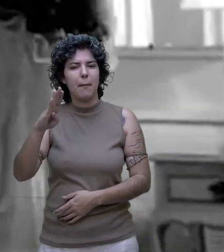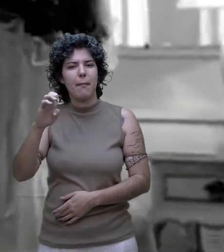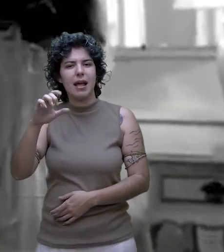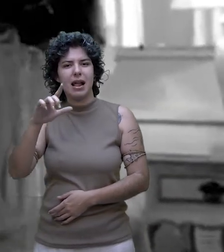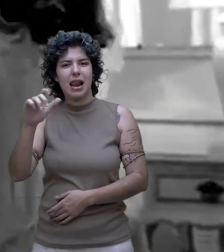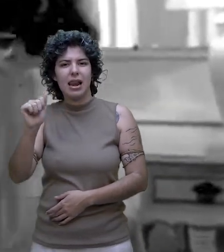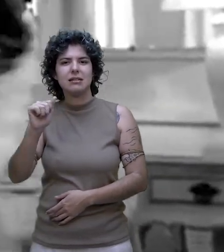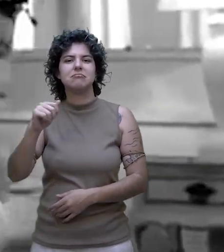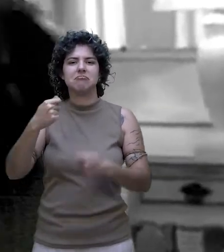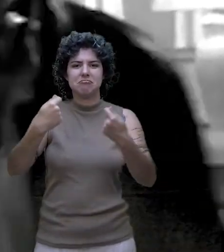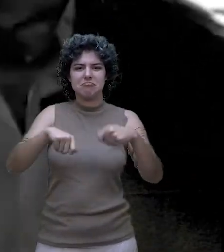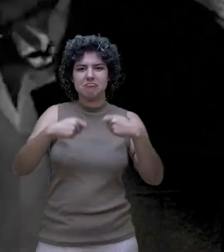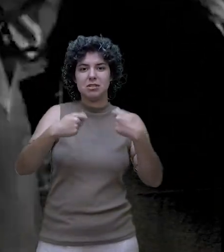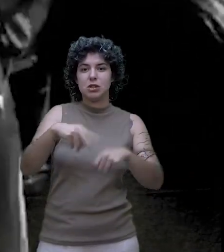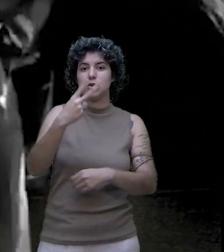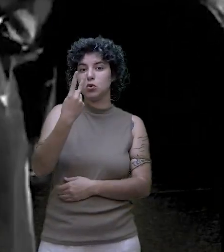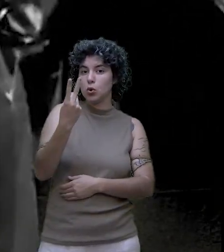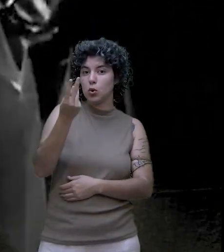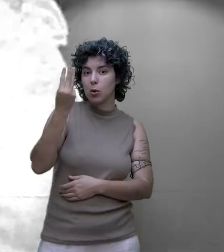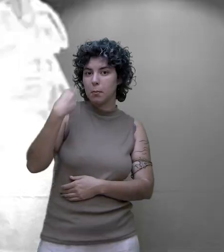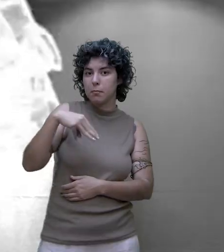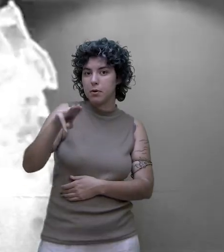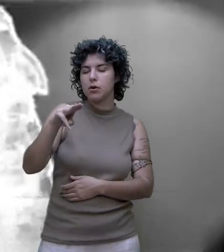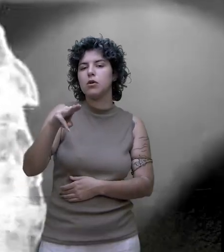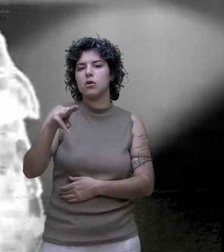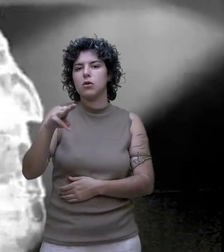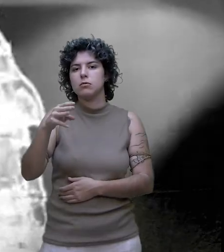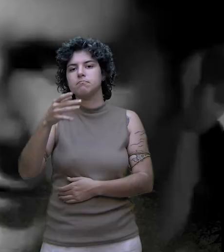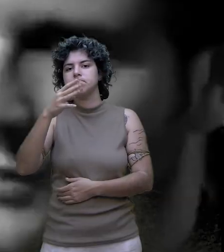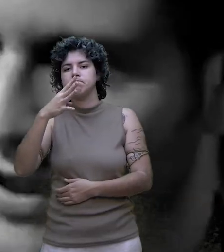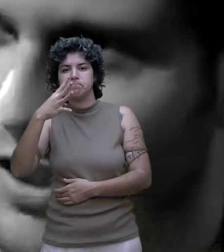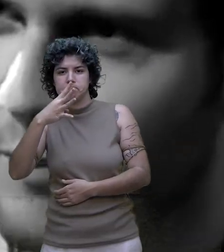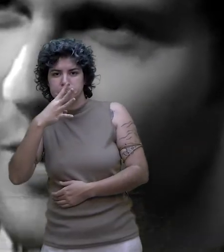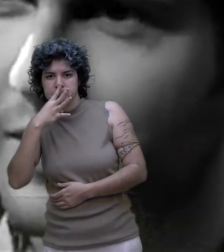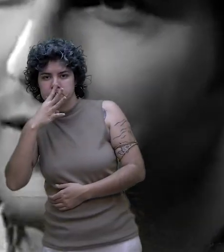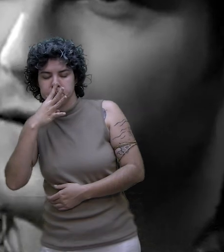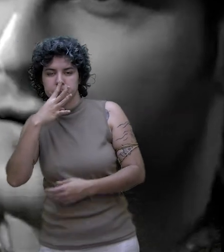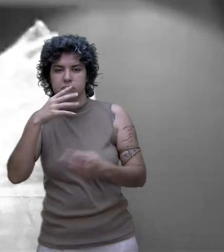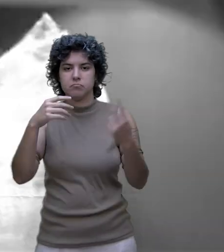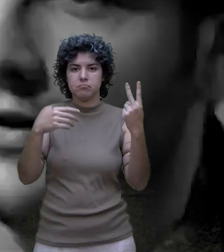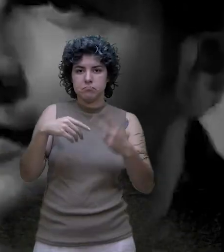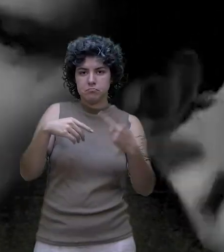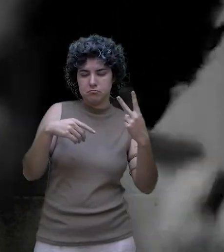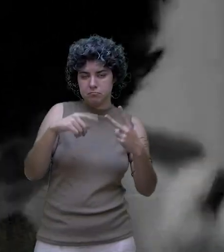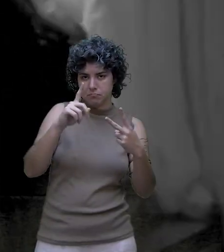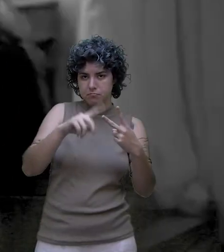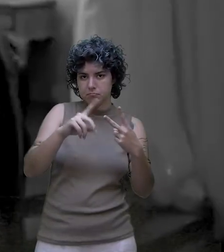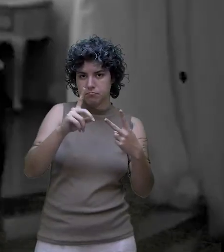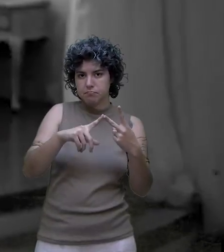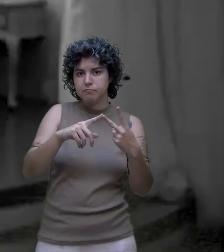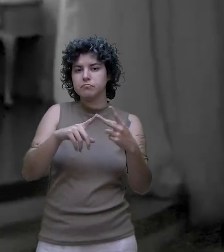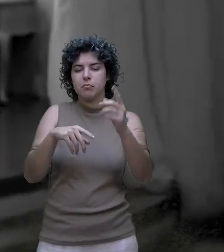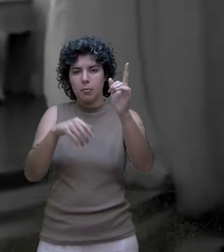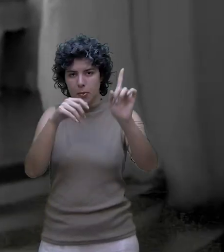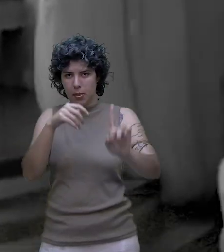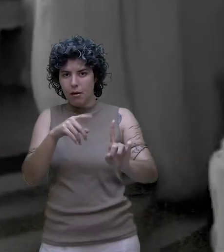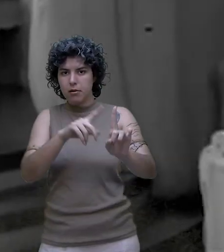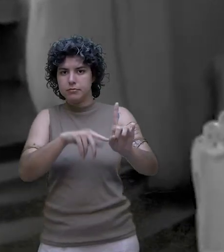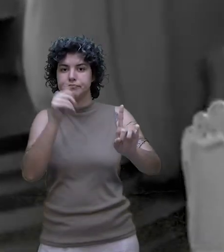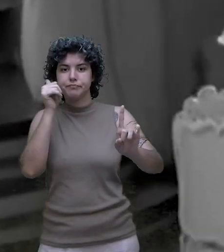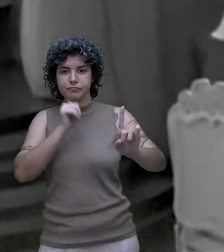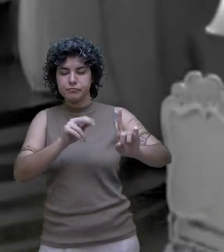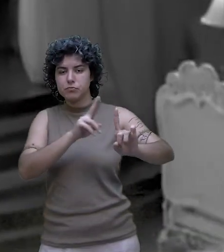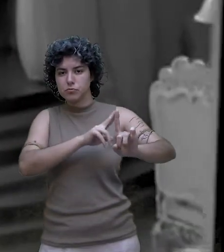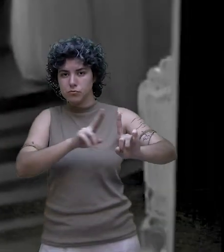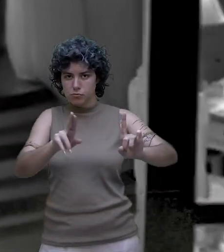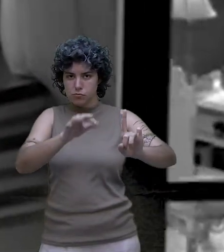2 milhões de espectadores. Segundo, protagonista mulher com nome e com arco próprio. Terceiro, fora